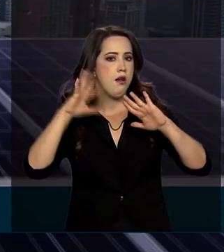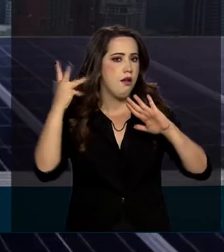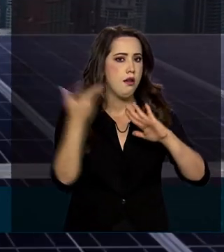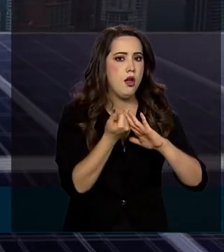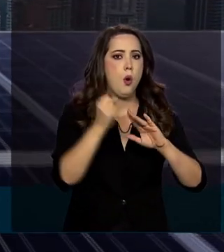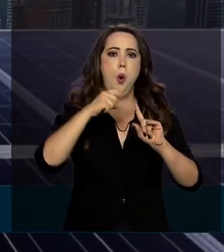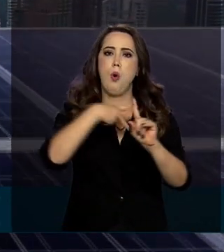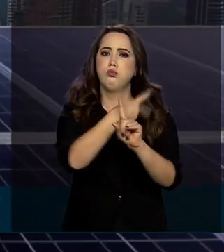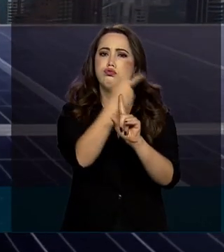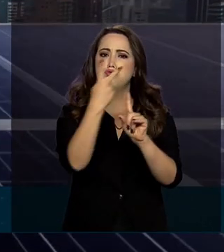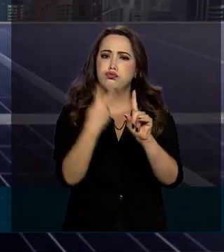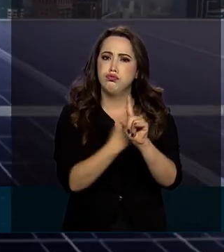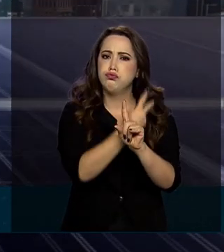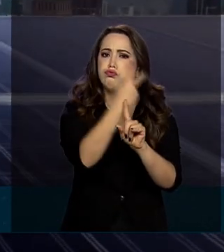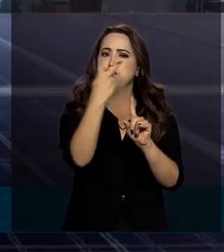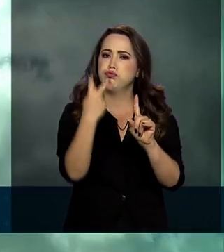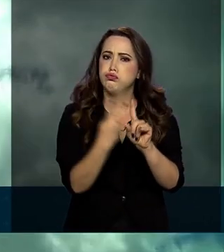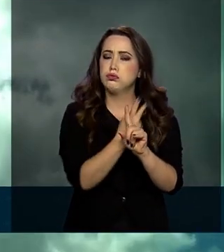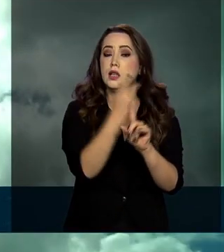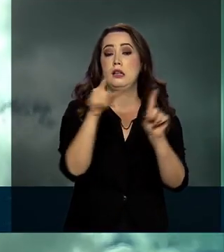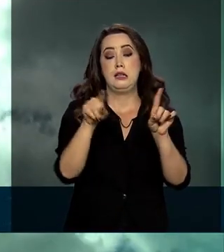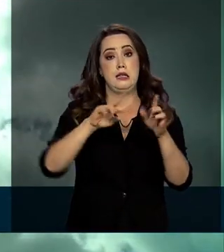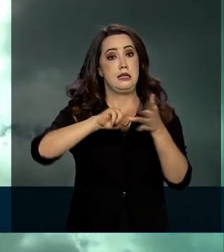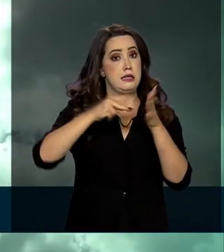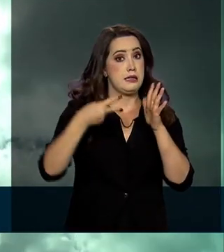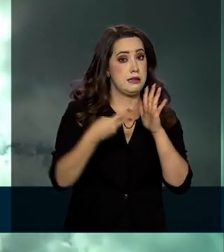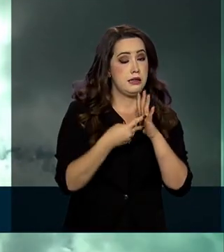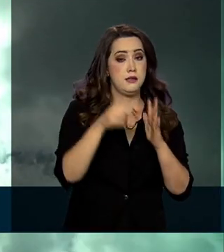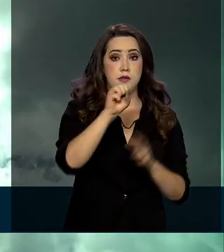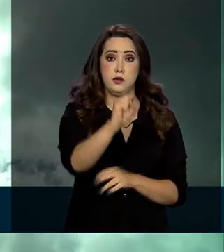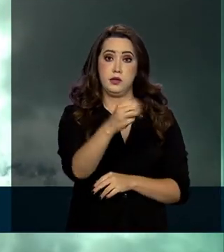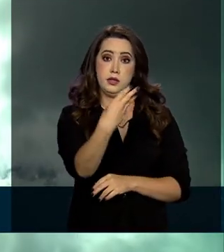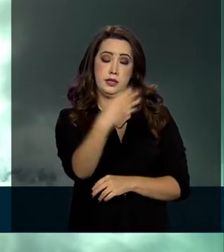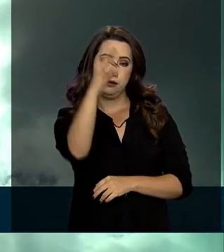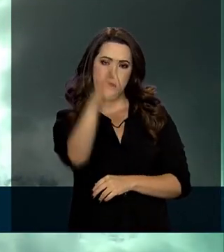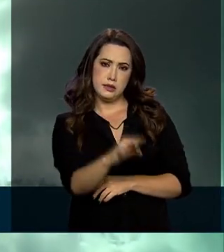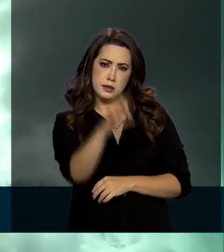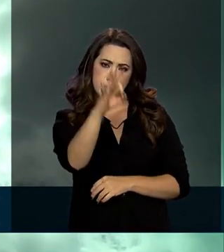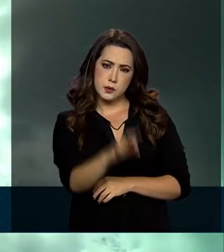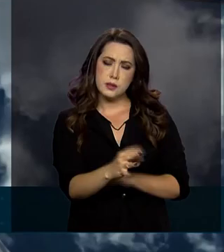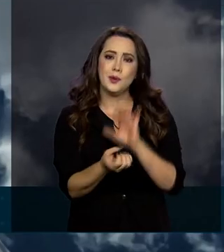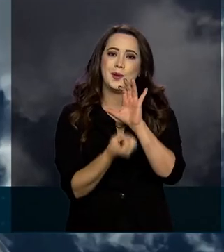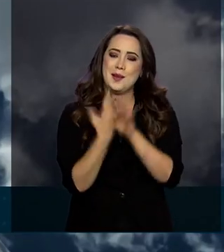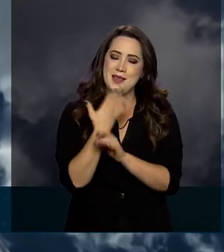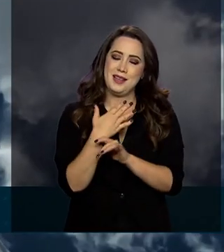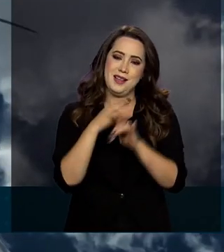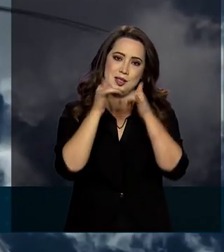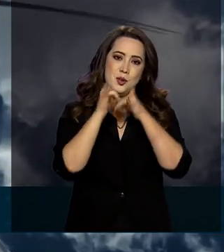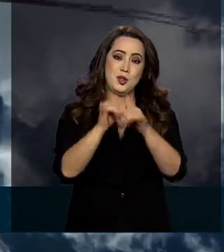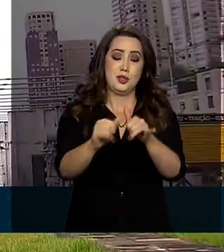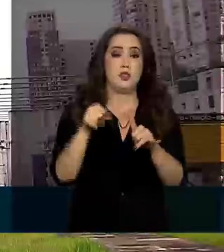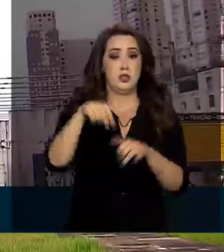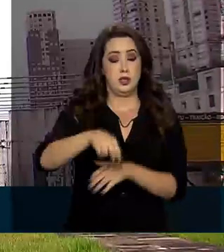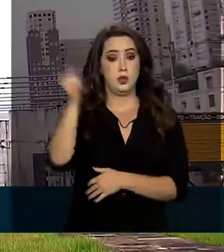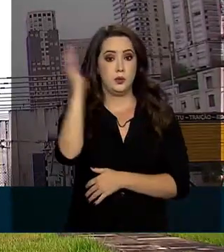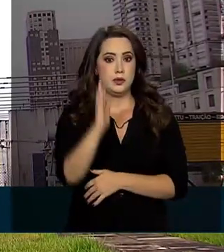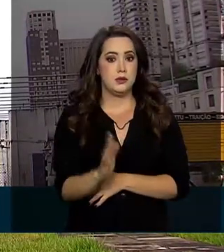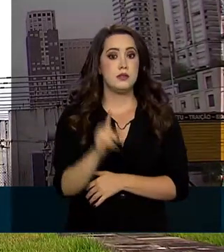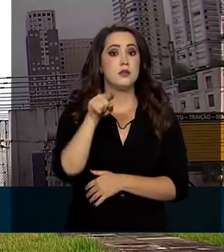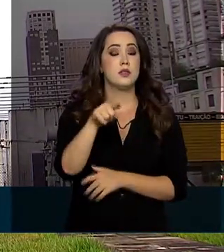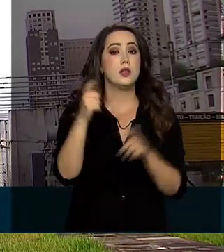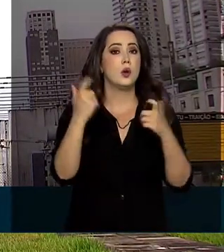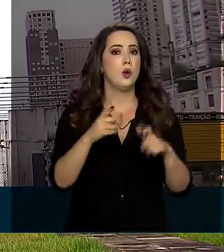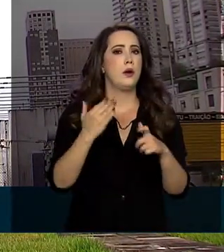representam cerca de 83% da capacidade de geração de energia elétrica do país, que tem uma das